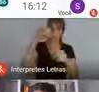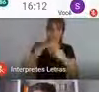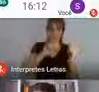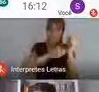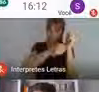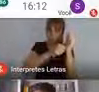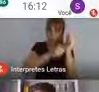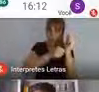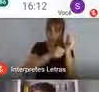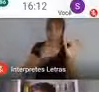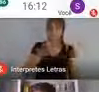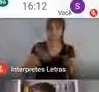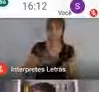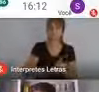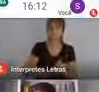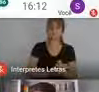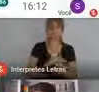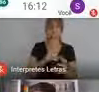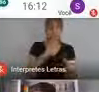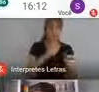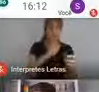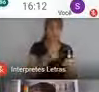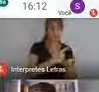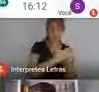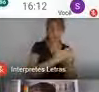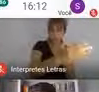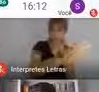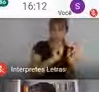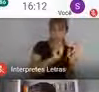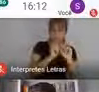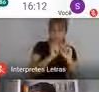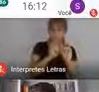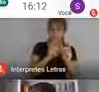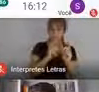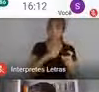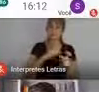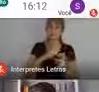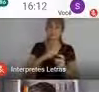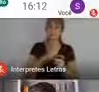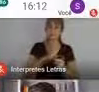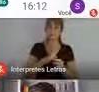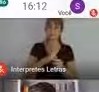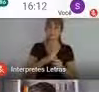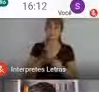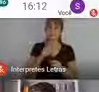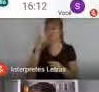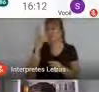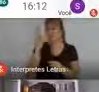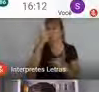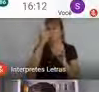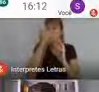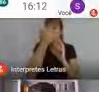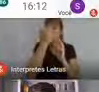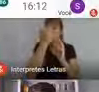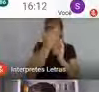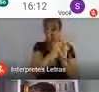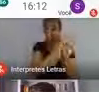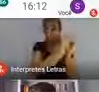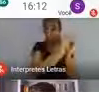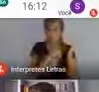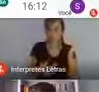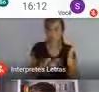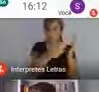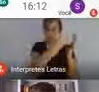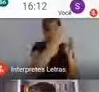depois no início dos debates, a gente envia um formulário para fazer uma dupla checagem da tua presença. Às vezes o nome